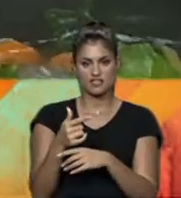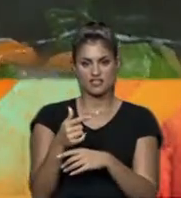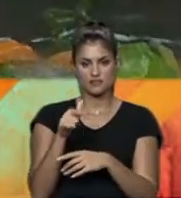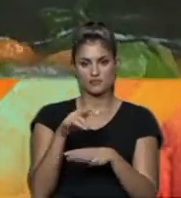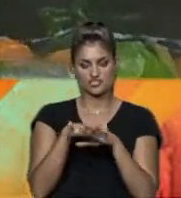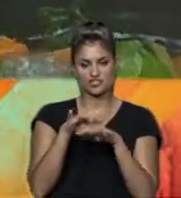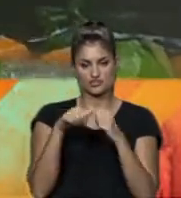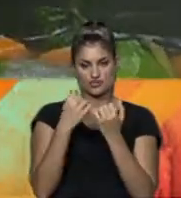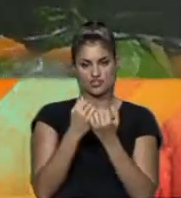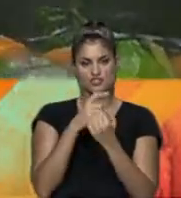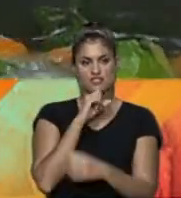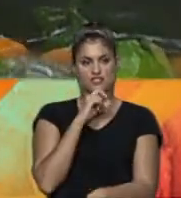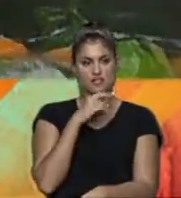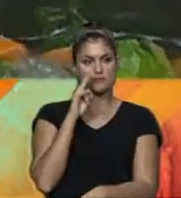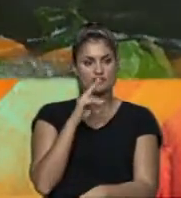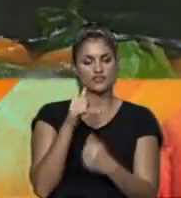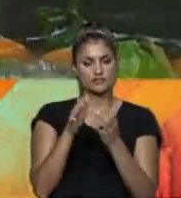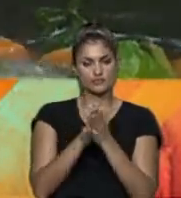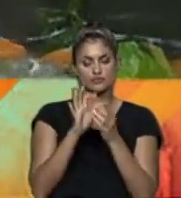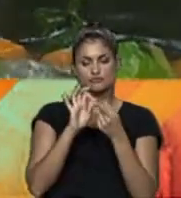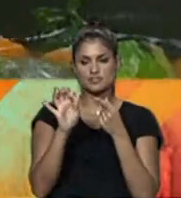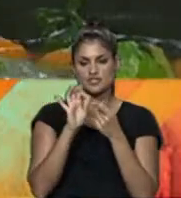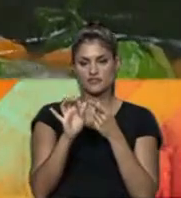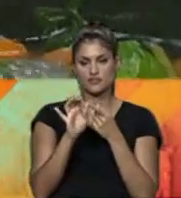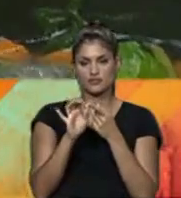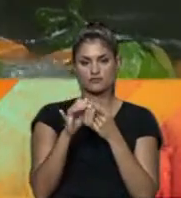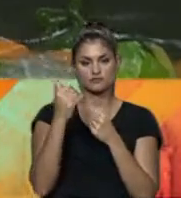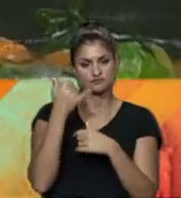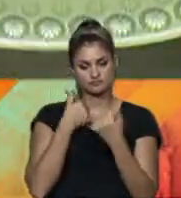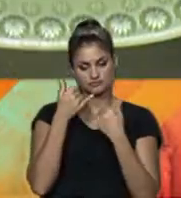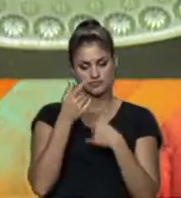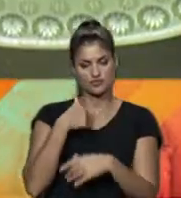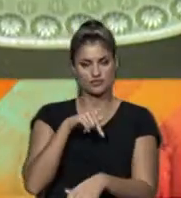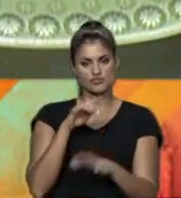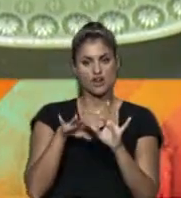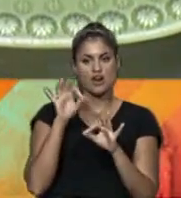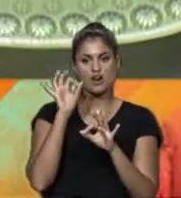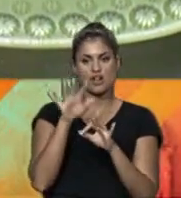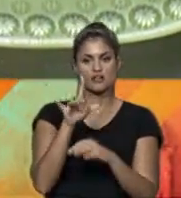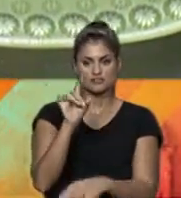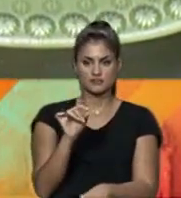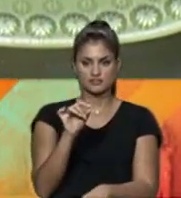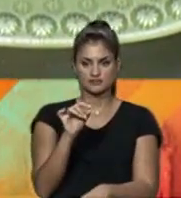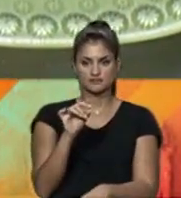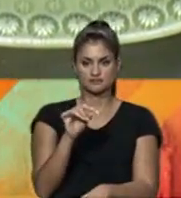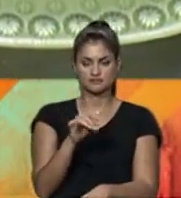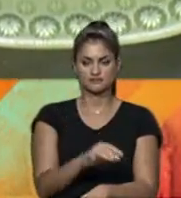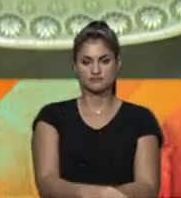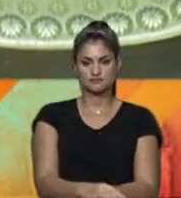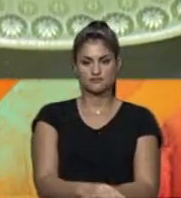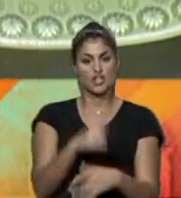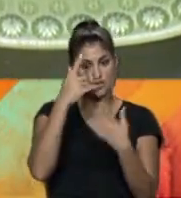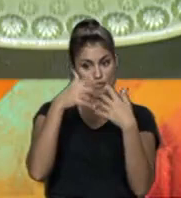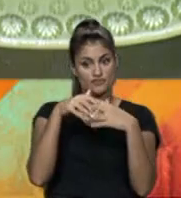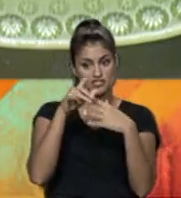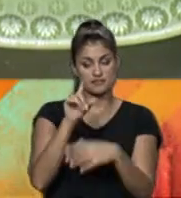redes sociais, conseguem, se quiserem, ver tudo mais pormenor e contactar-nos, e nós damos dicas. Mais algumas, sim, não é? Dicas de dúvidas que possam